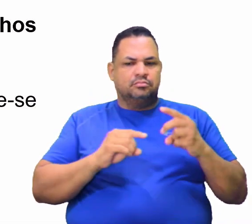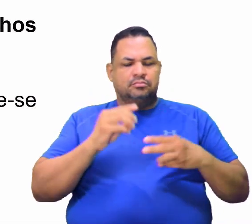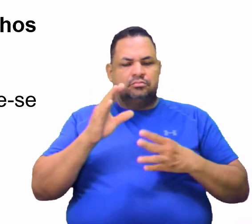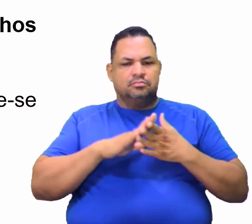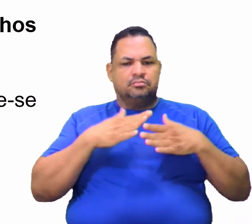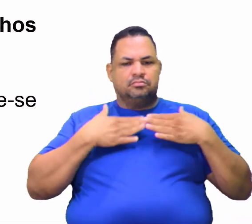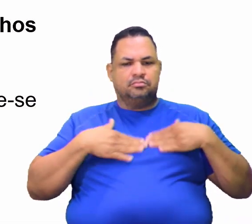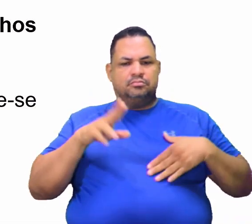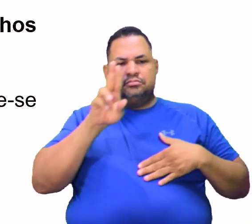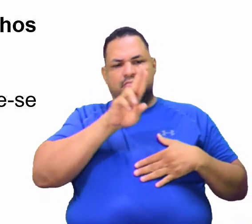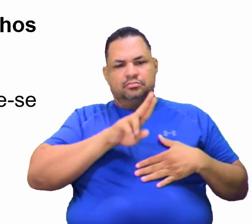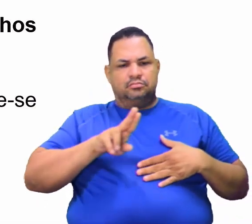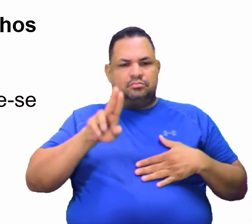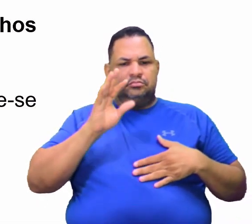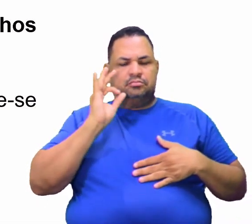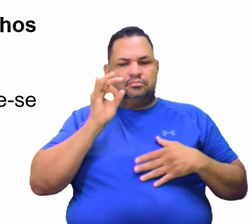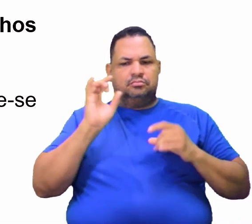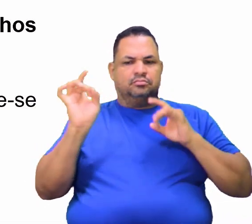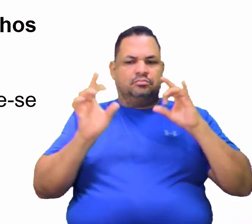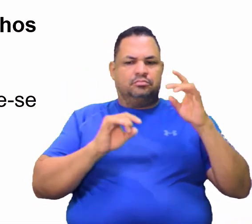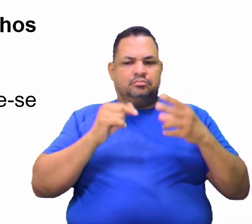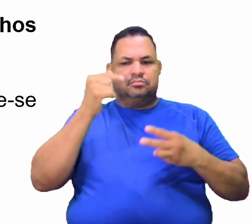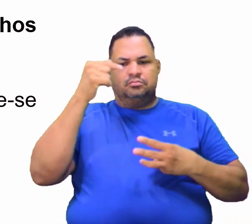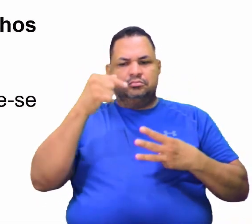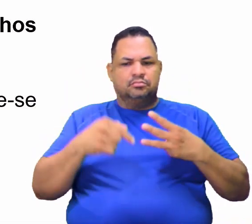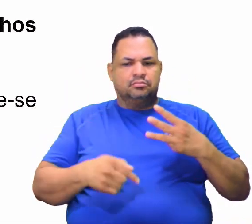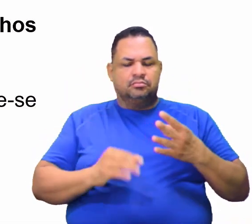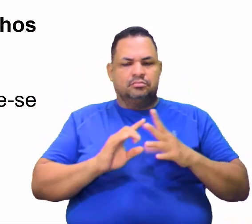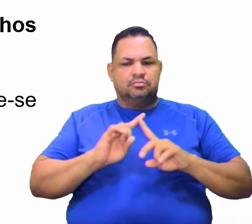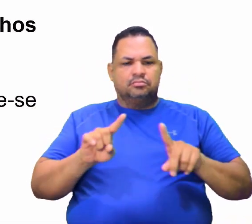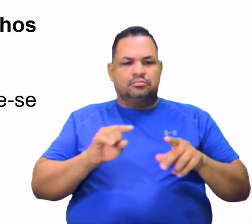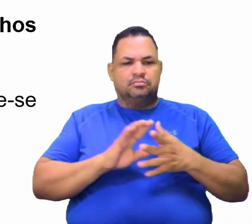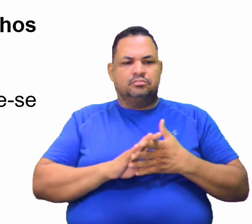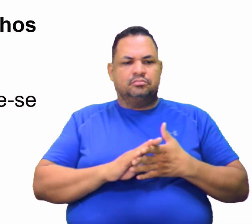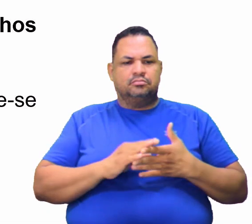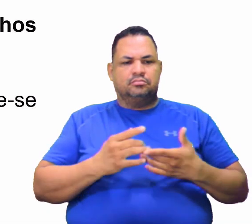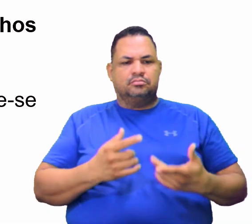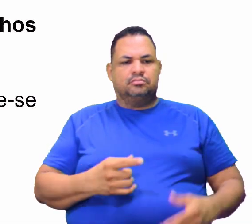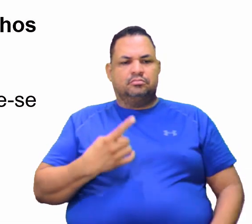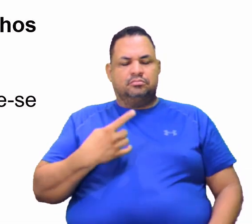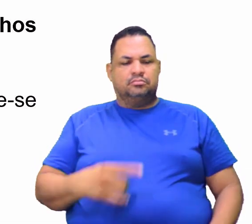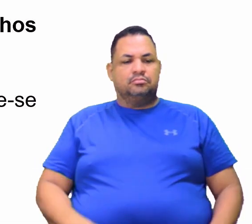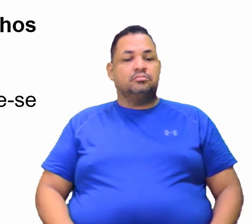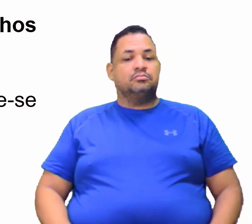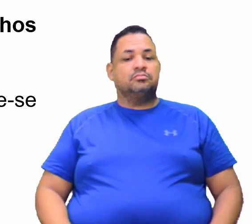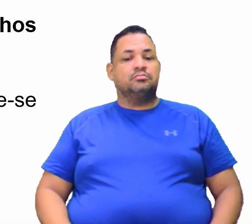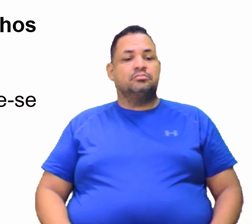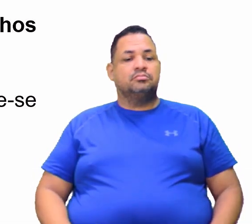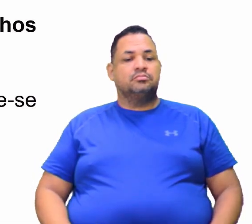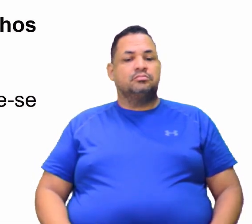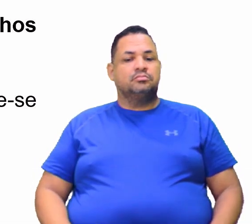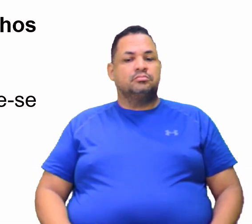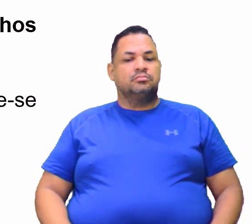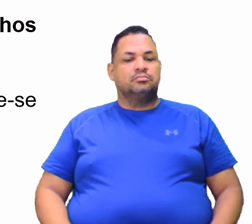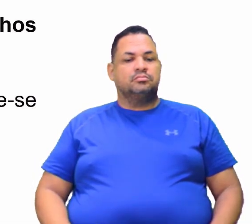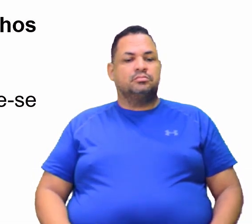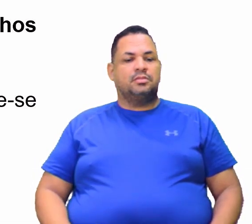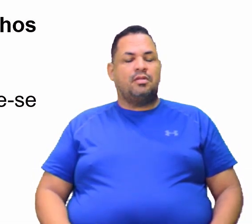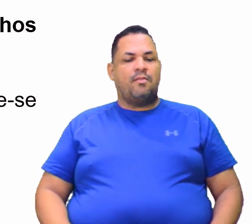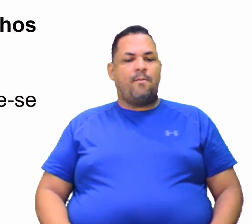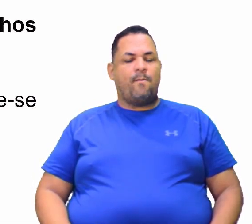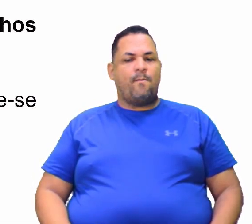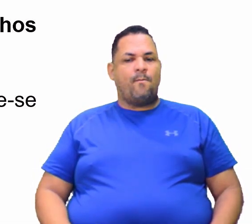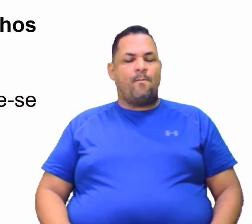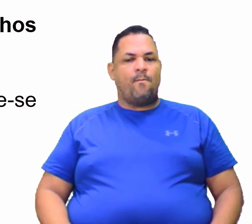calma, sobre a colocação pronominal de cada trecho. Mas se olhe, né, supere-se,